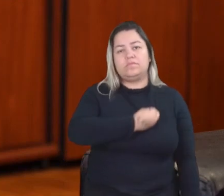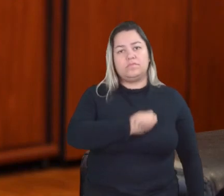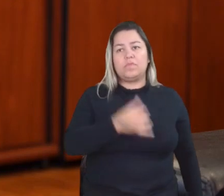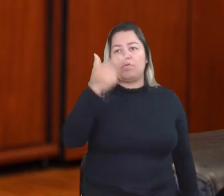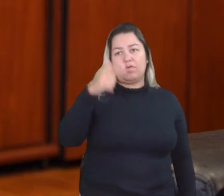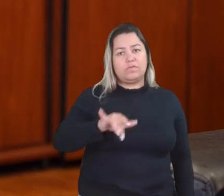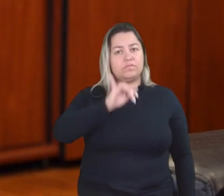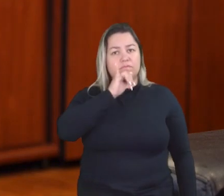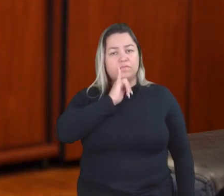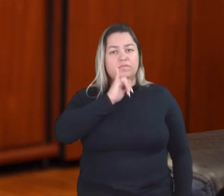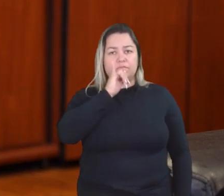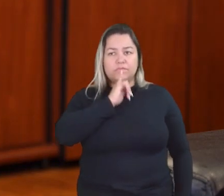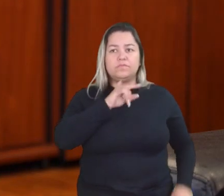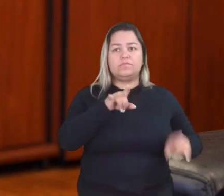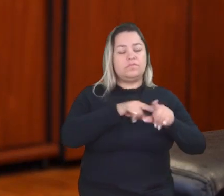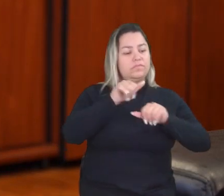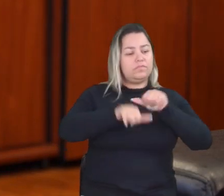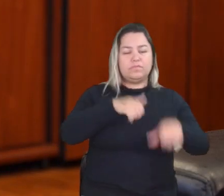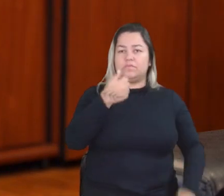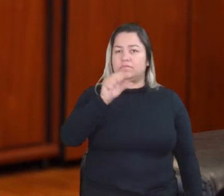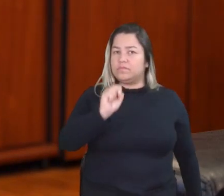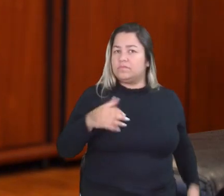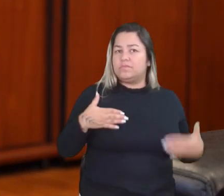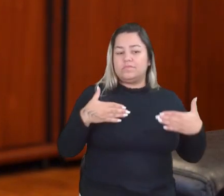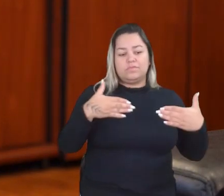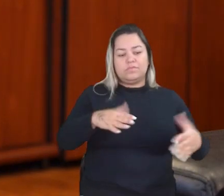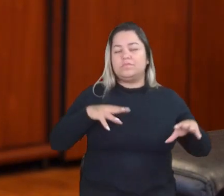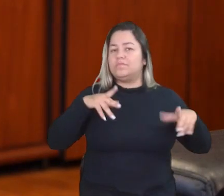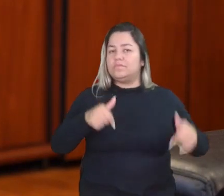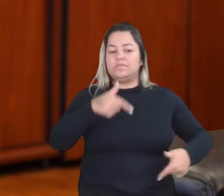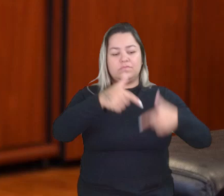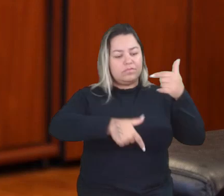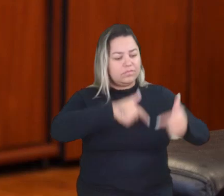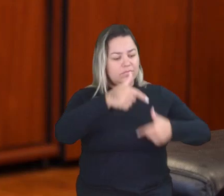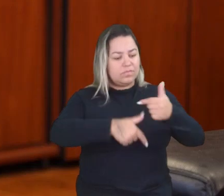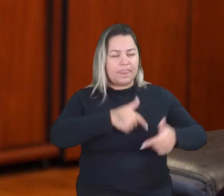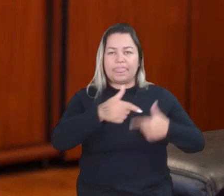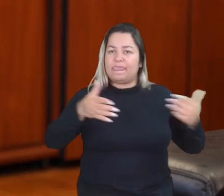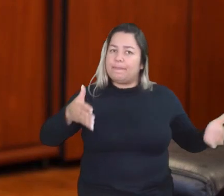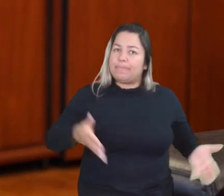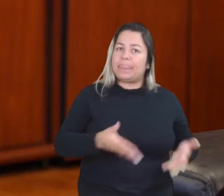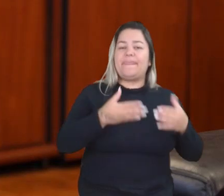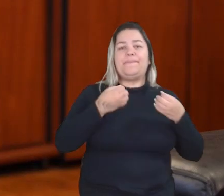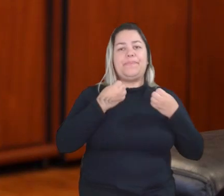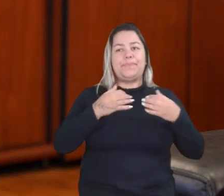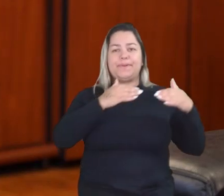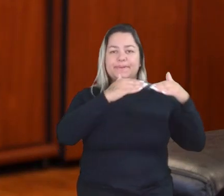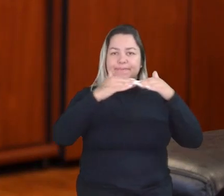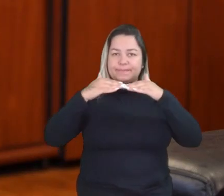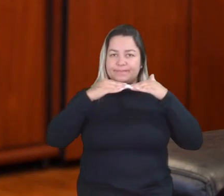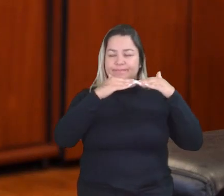outro exemplo também de transversalidade, porque tem 18 ministérios, todos trabalhando para um bem